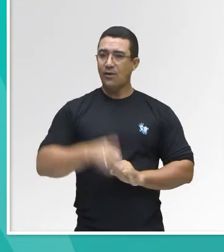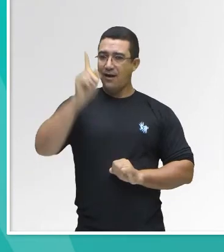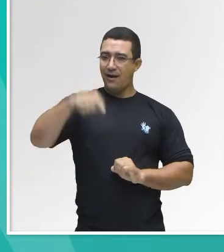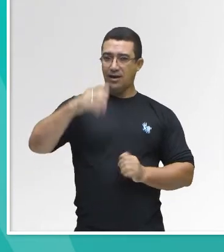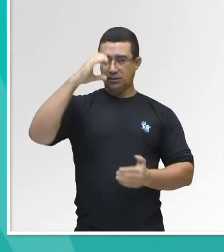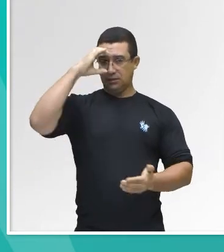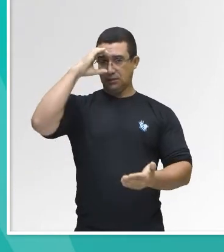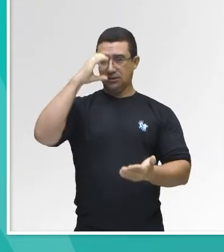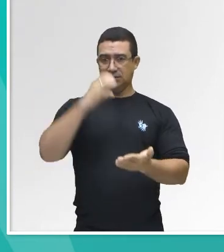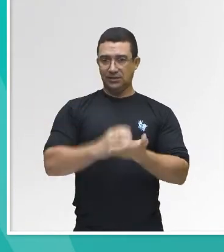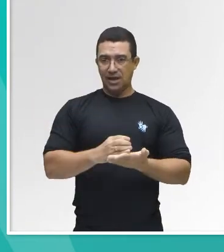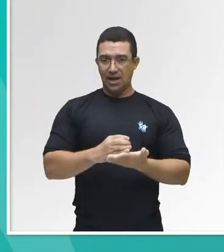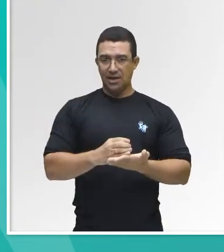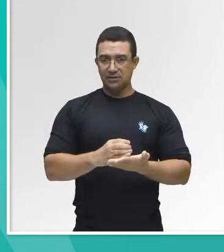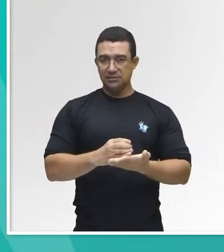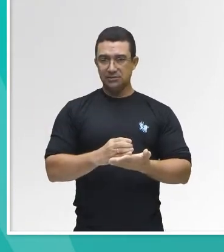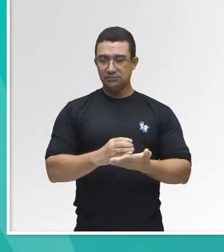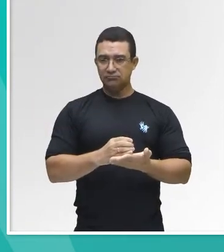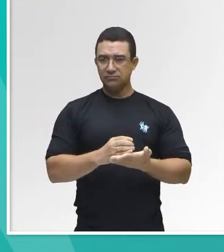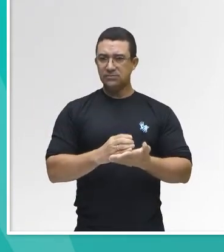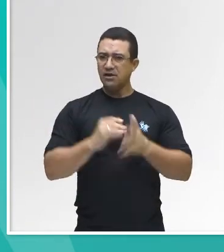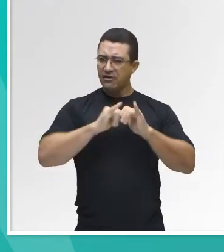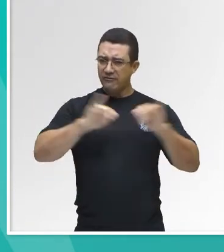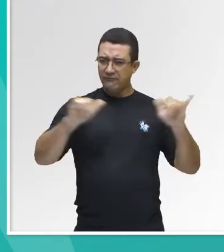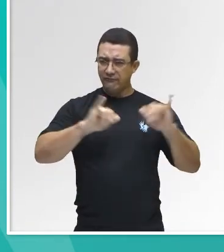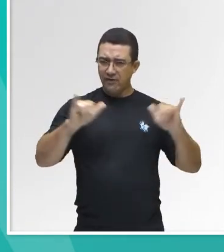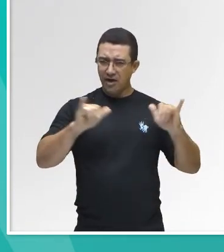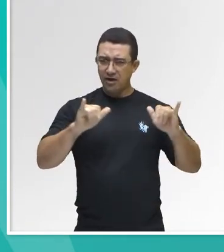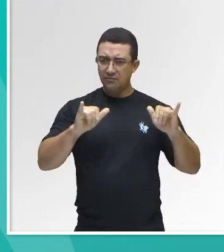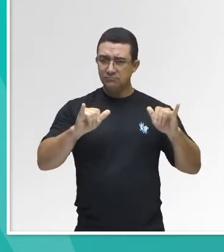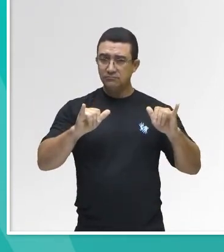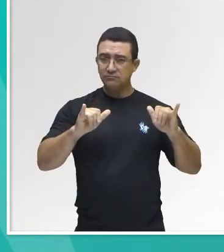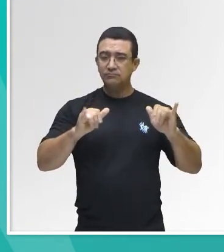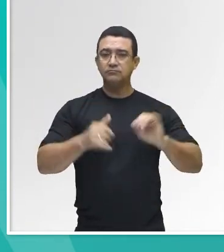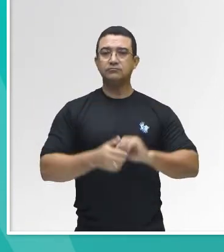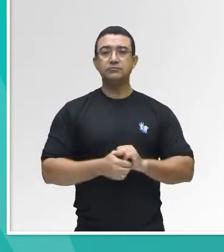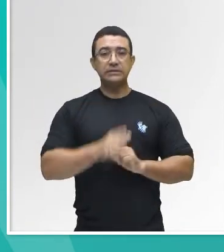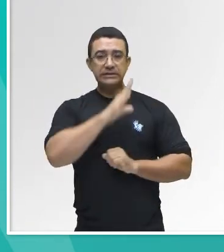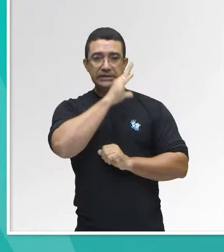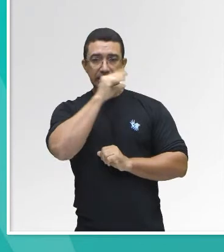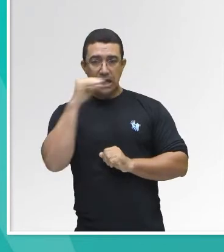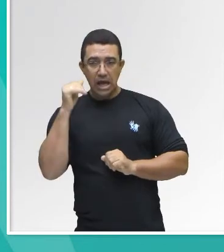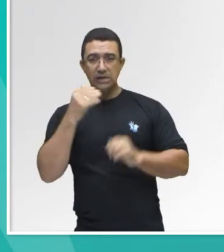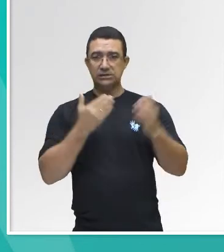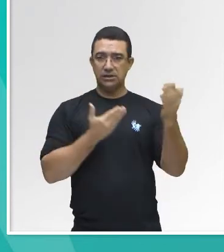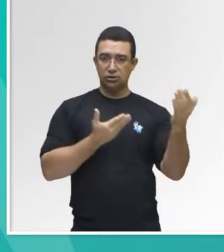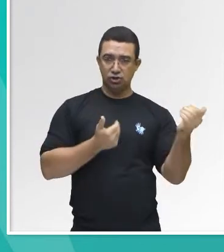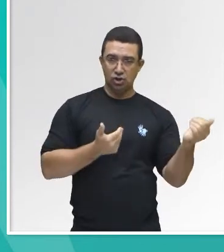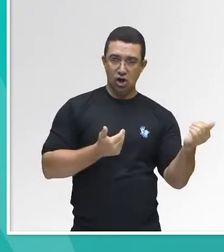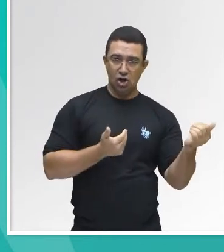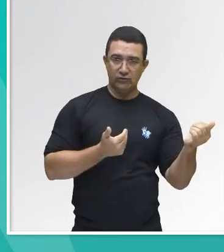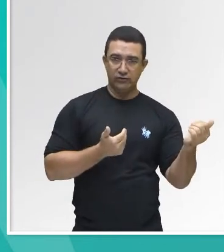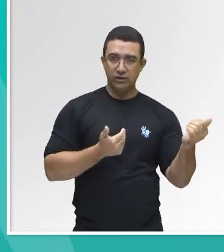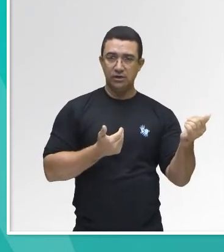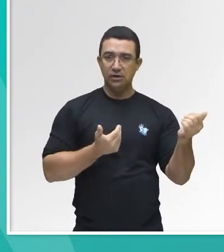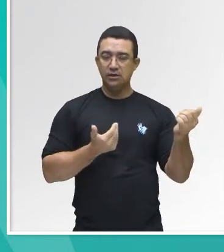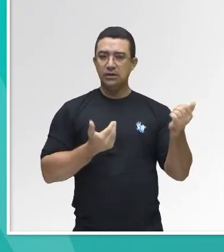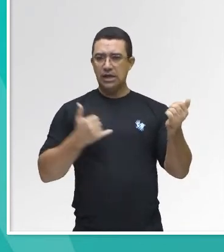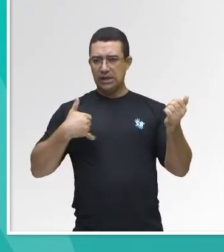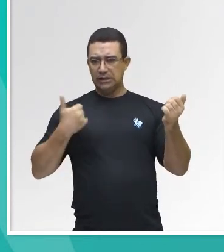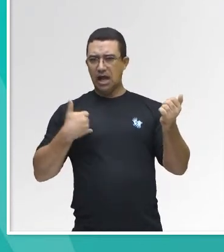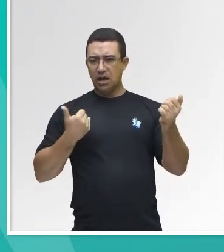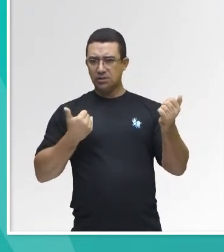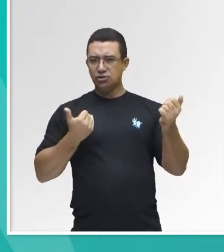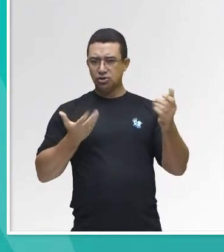né, que diz aqui que para crianças e adolescentes na idade